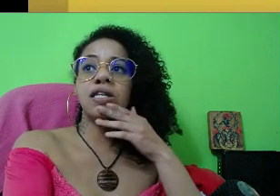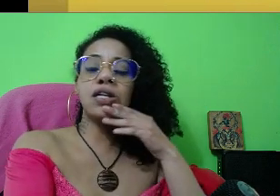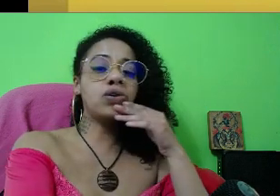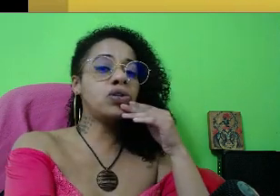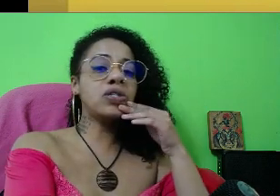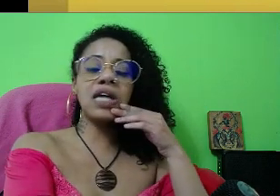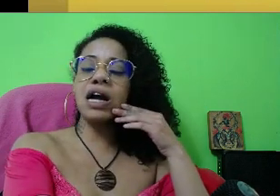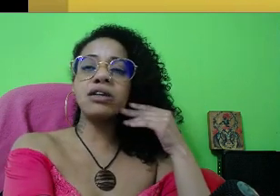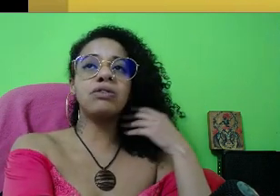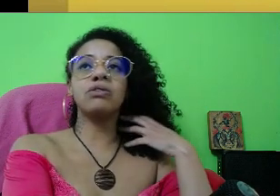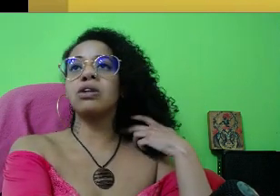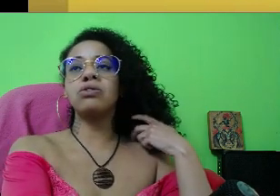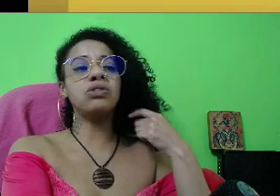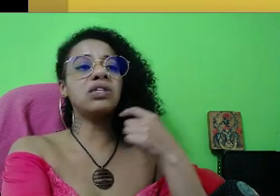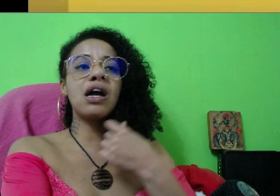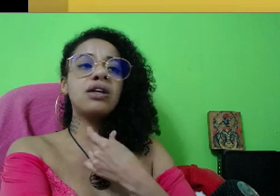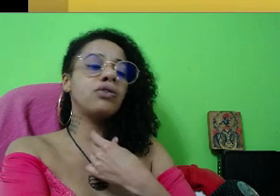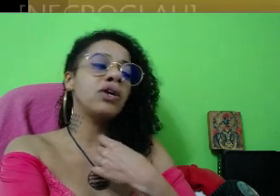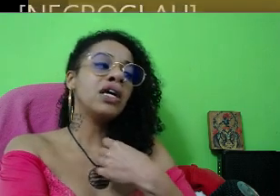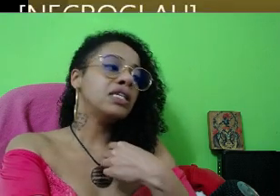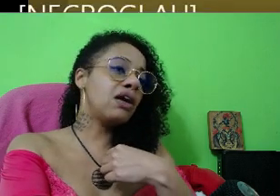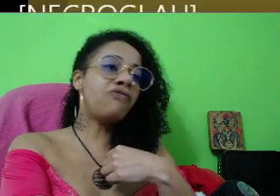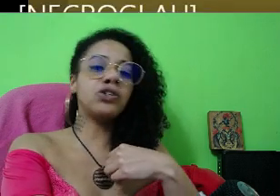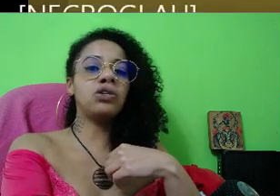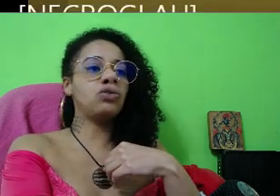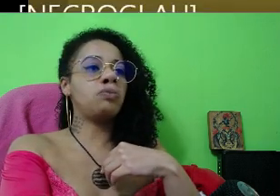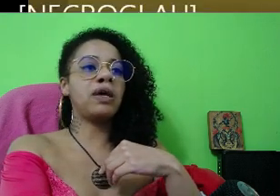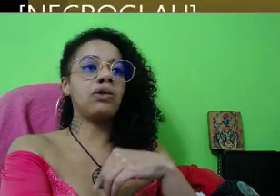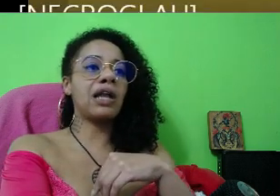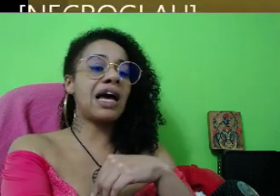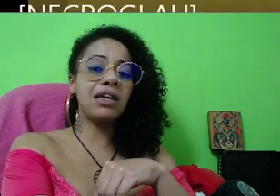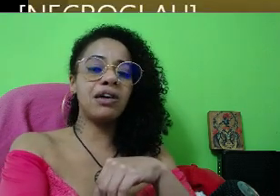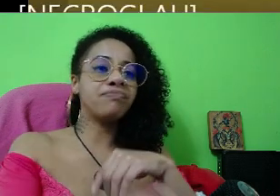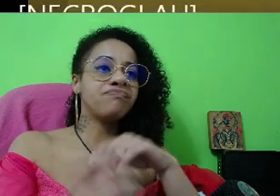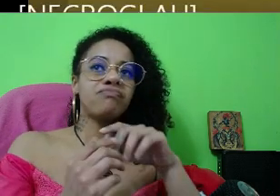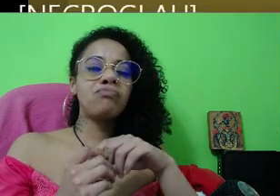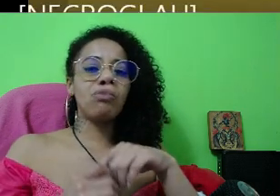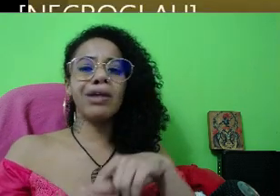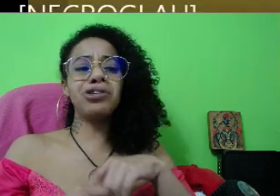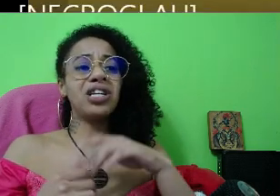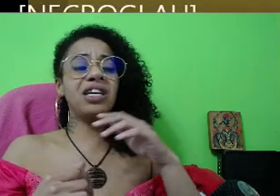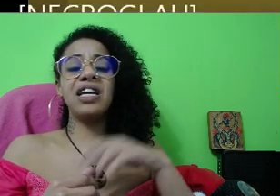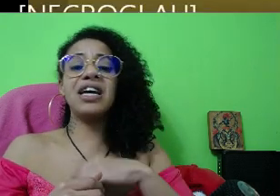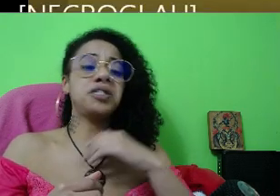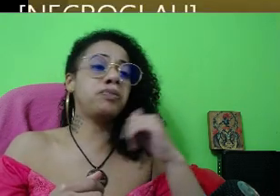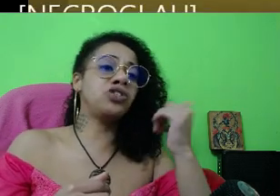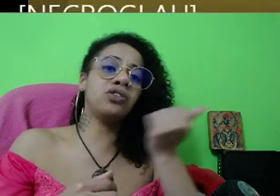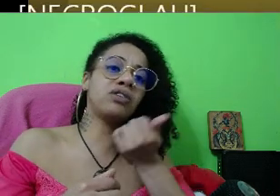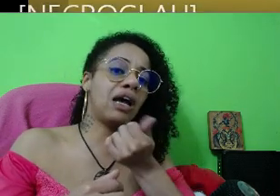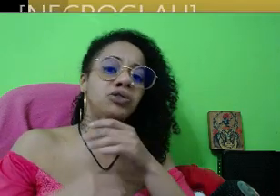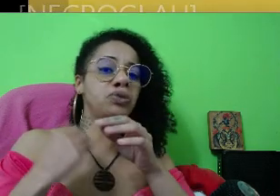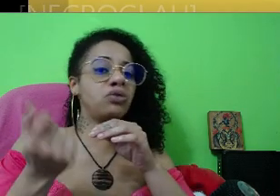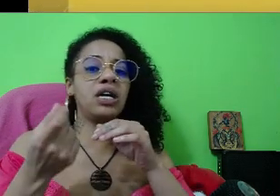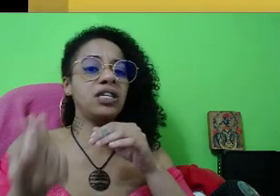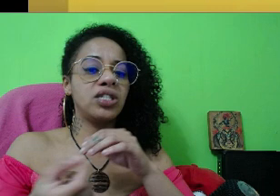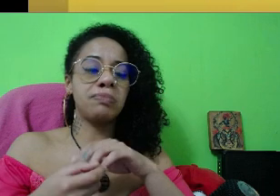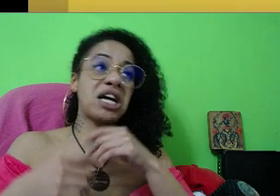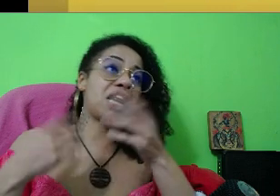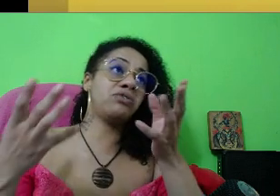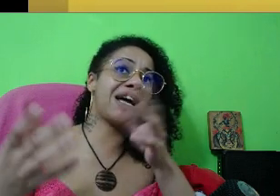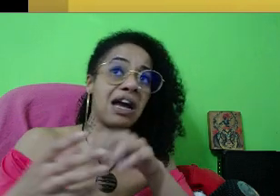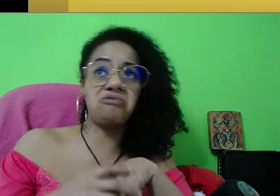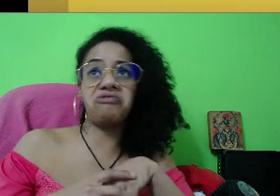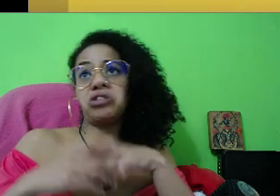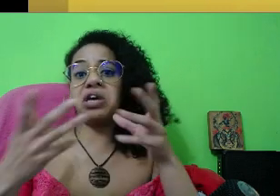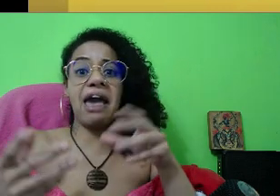tá tudo certo tá tudo certo se eu fosse tudo pelo like eu já teria respondido Gloss muito antes